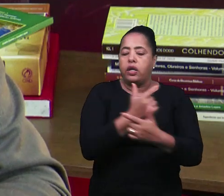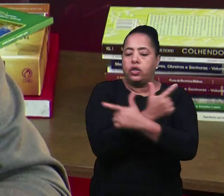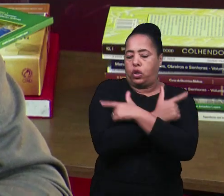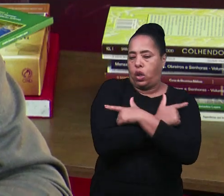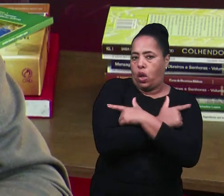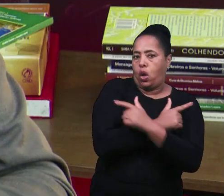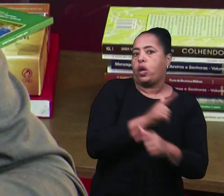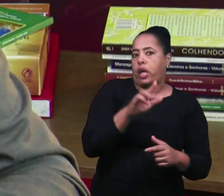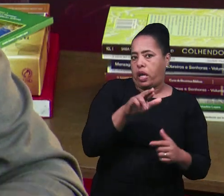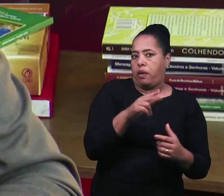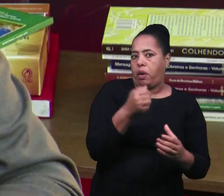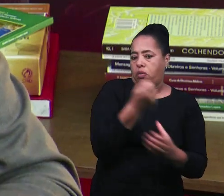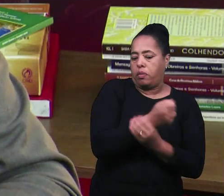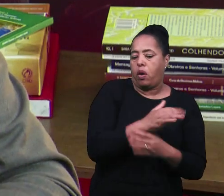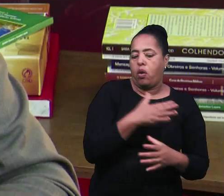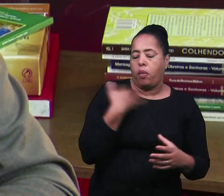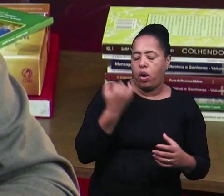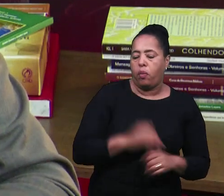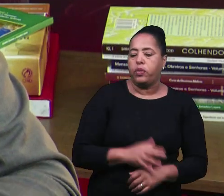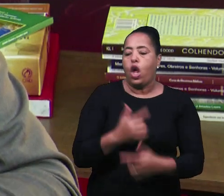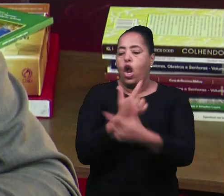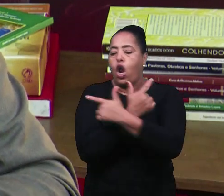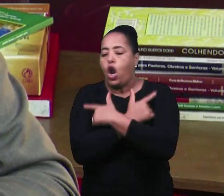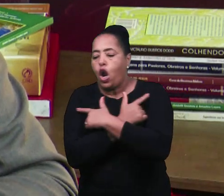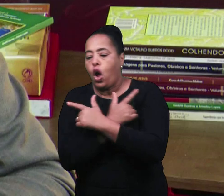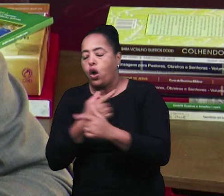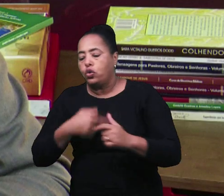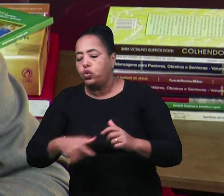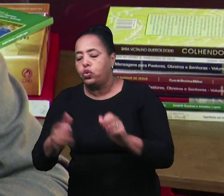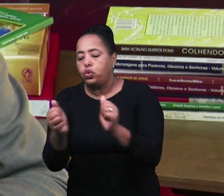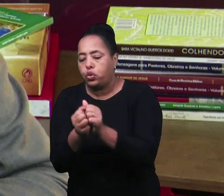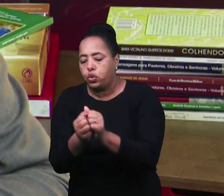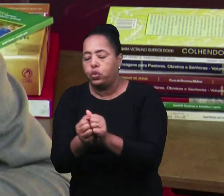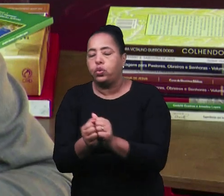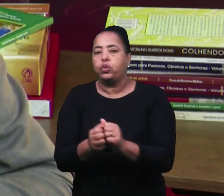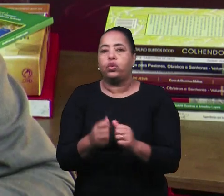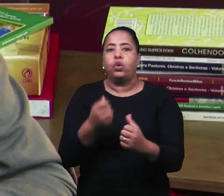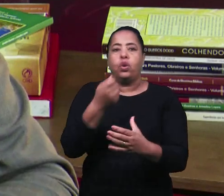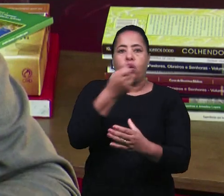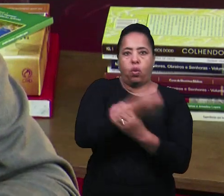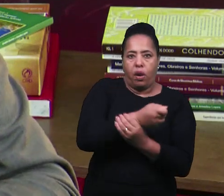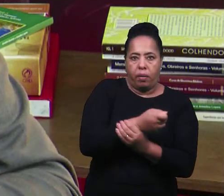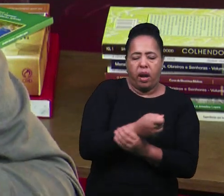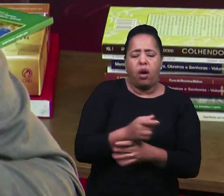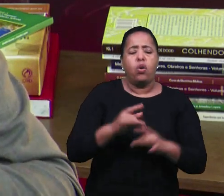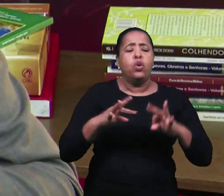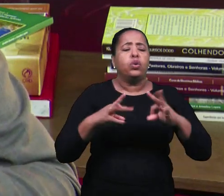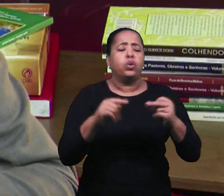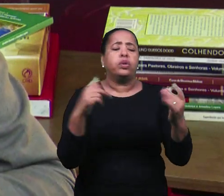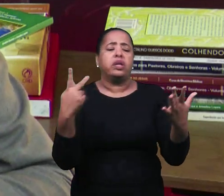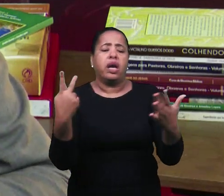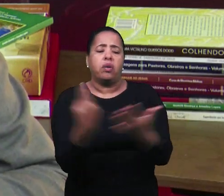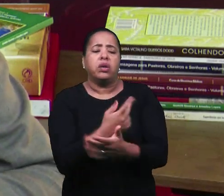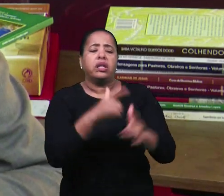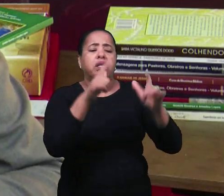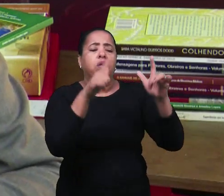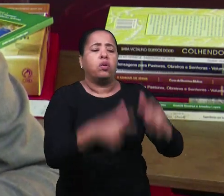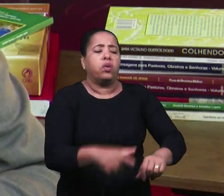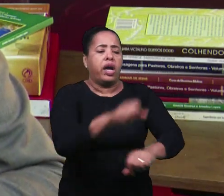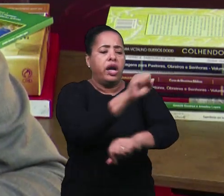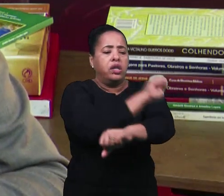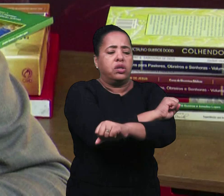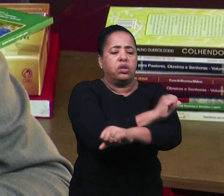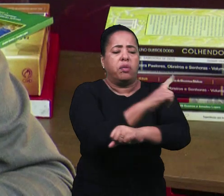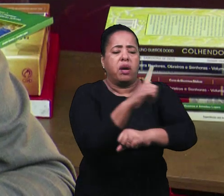falecido. Sim. Ló caminha com Abraão, né? Há toda aquela questão de Sodoma e Gomorra, a destruição ali.